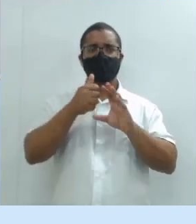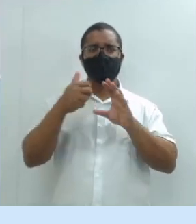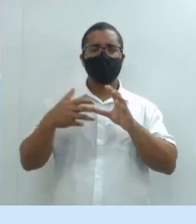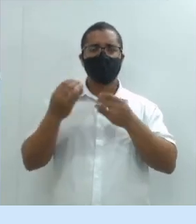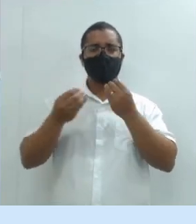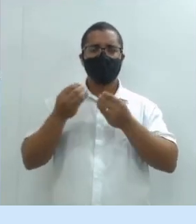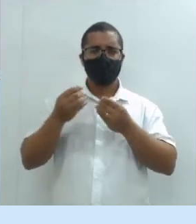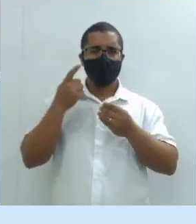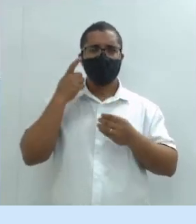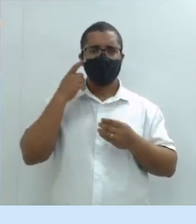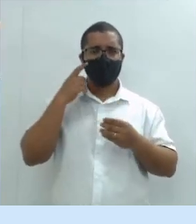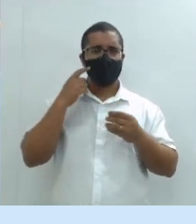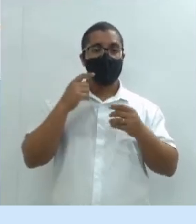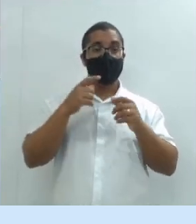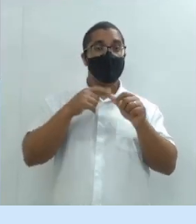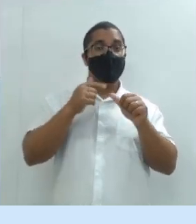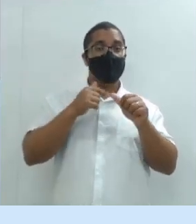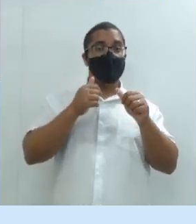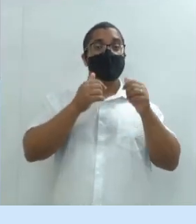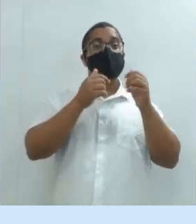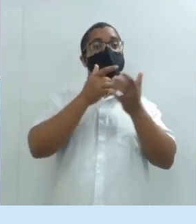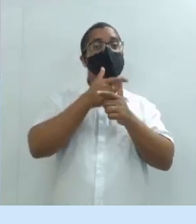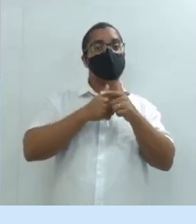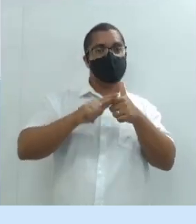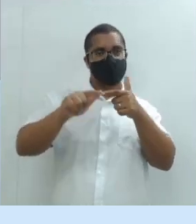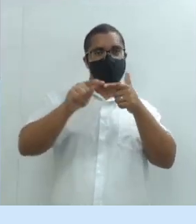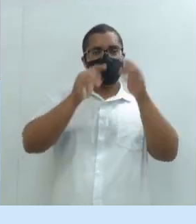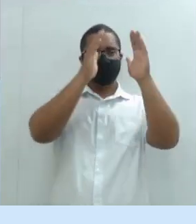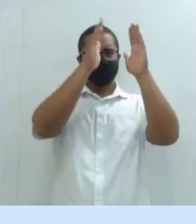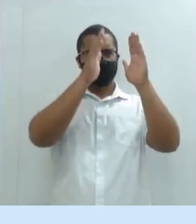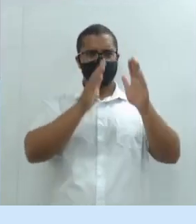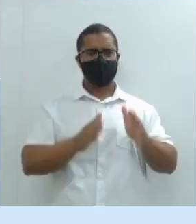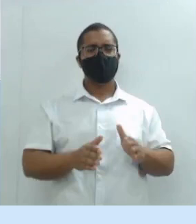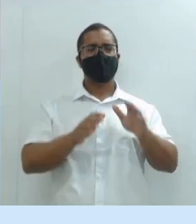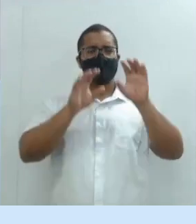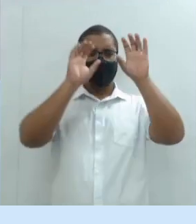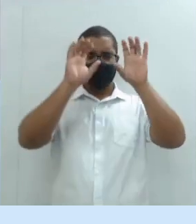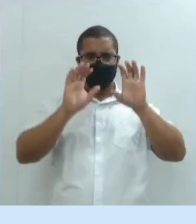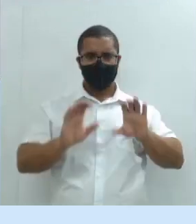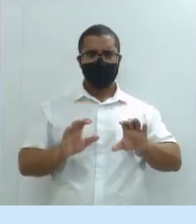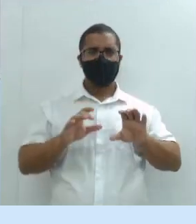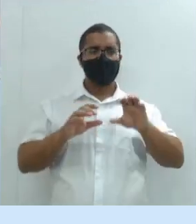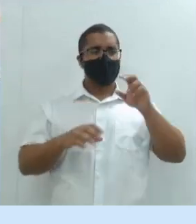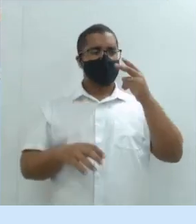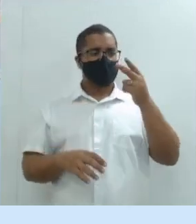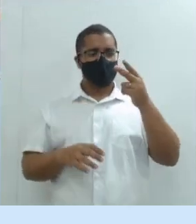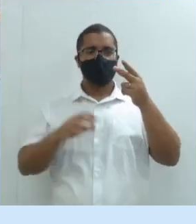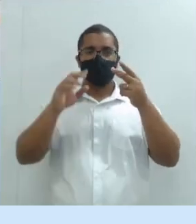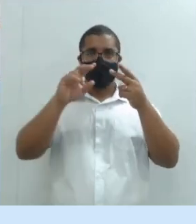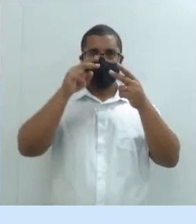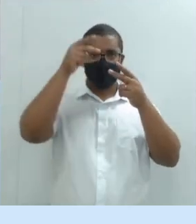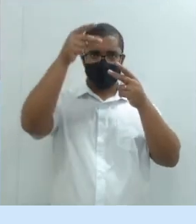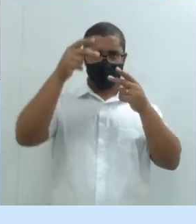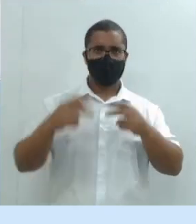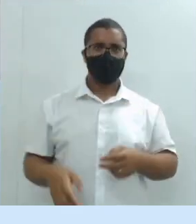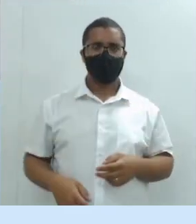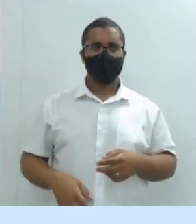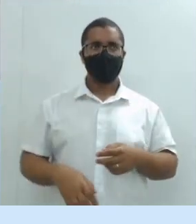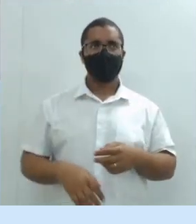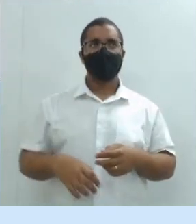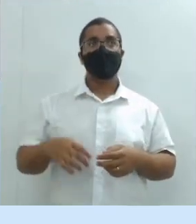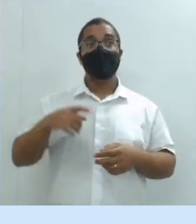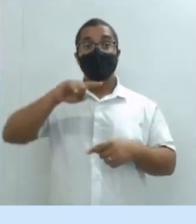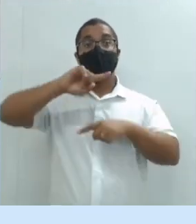Primeira coisa que ela fez, fatorou o 9, e aí ficou 2 elevado ao quadrado, tá bom? Depois ela